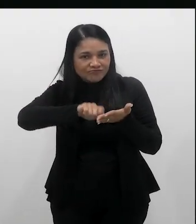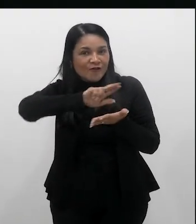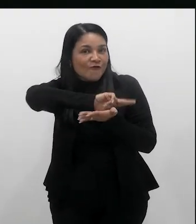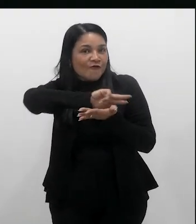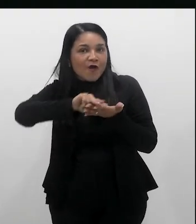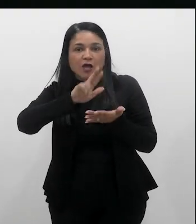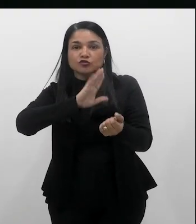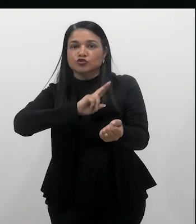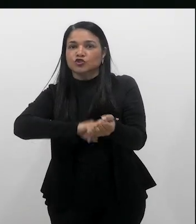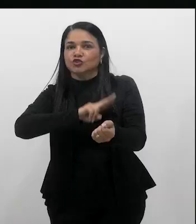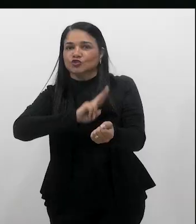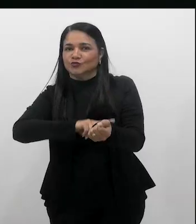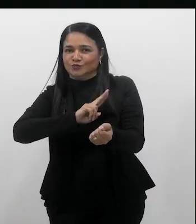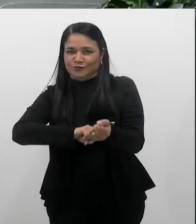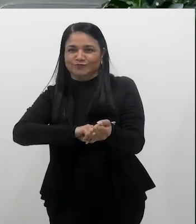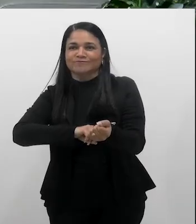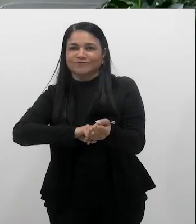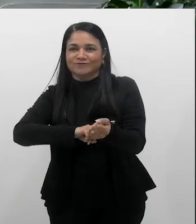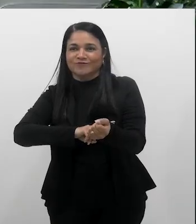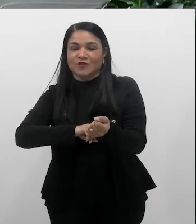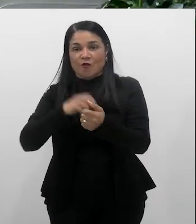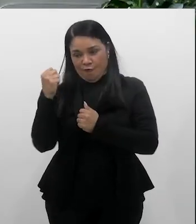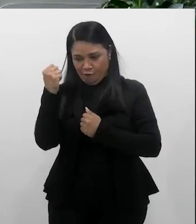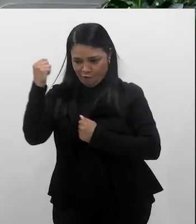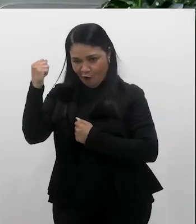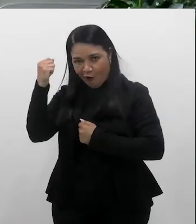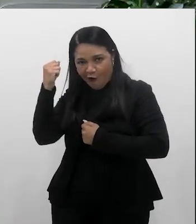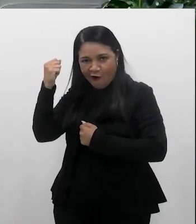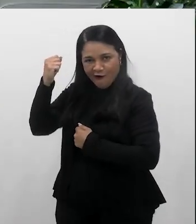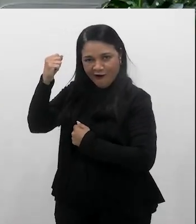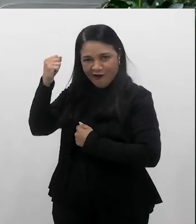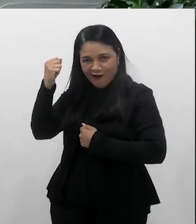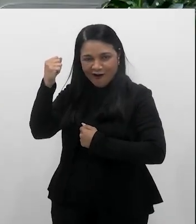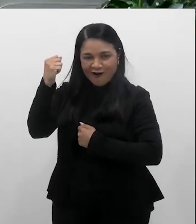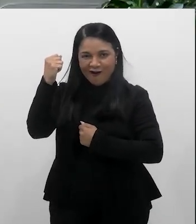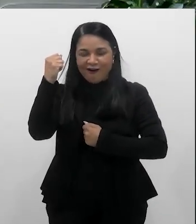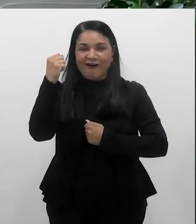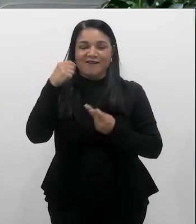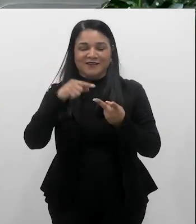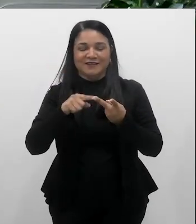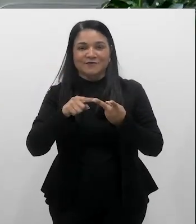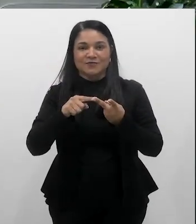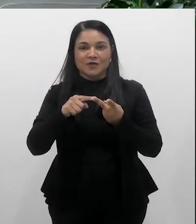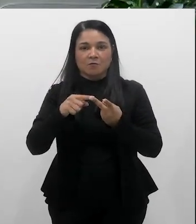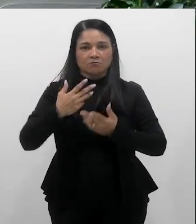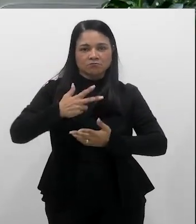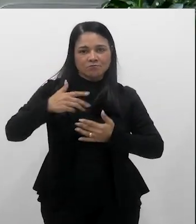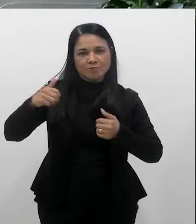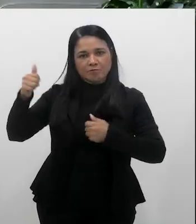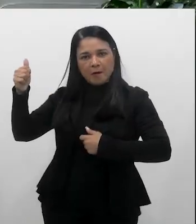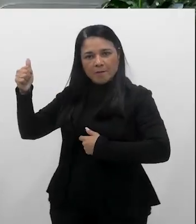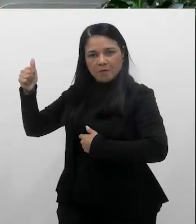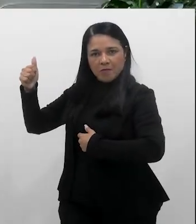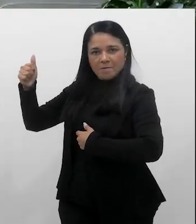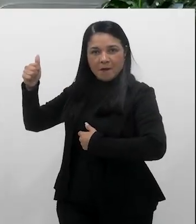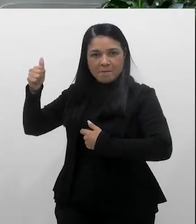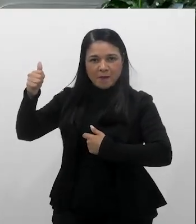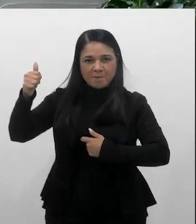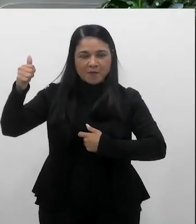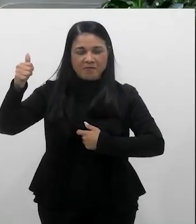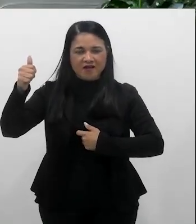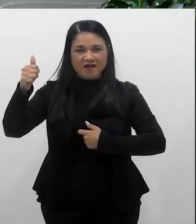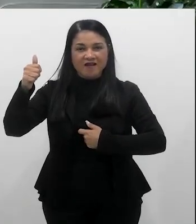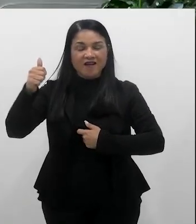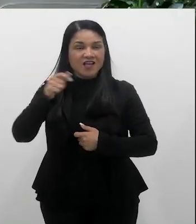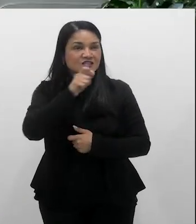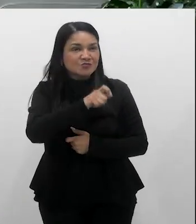de vários ritmos. Sim. Ele fazia forró, tá? Forró, bolero, O pessoal